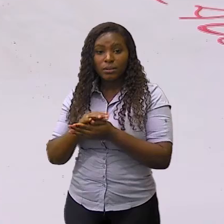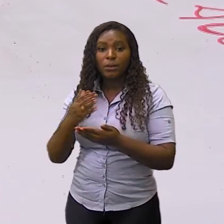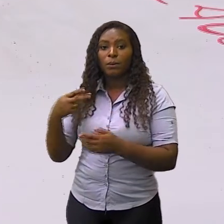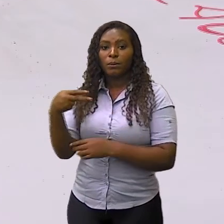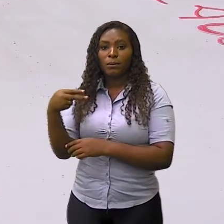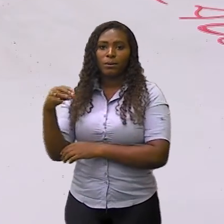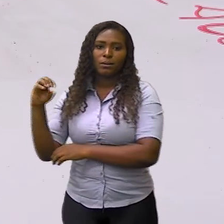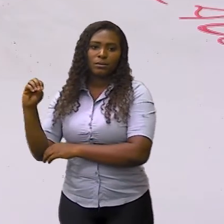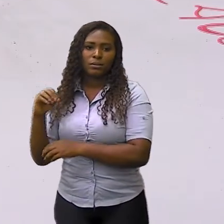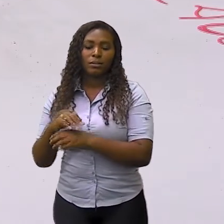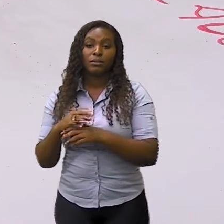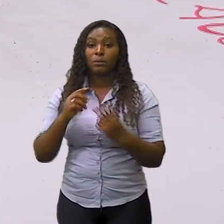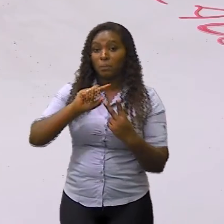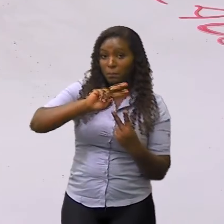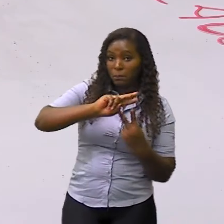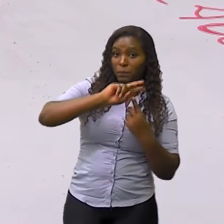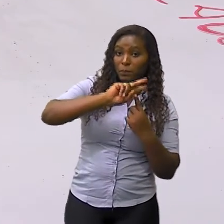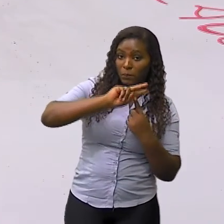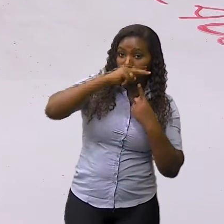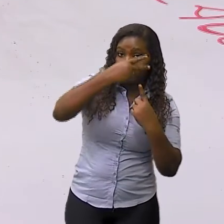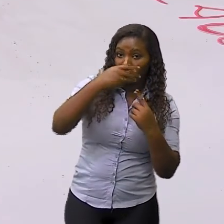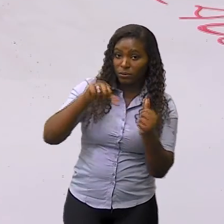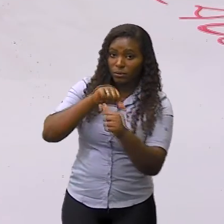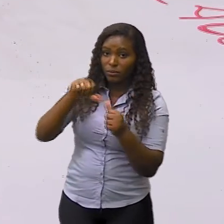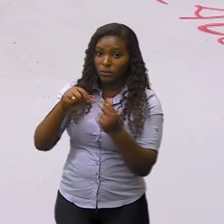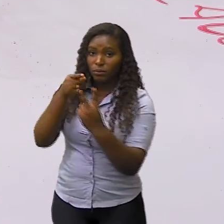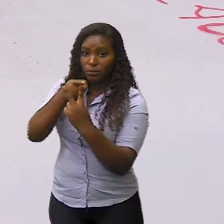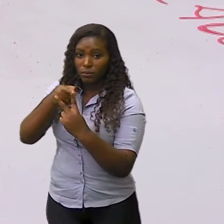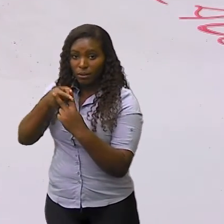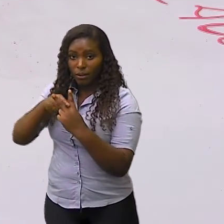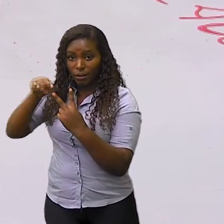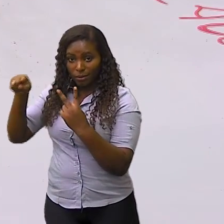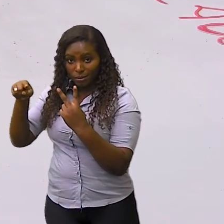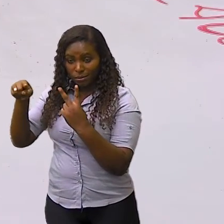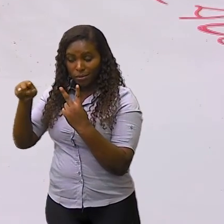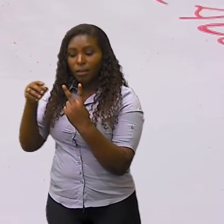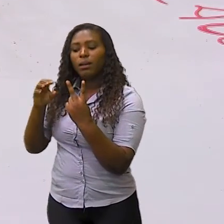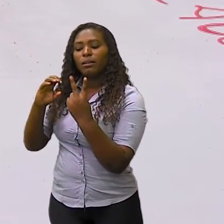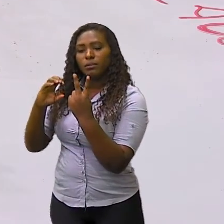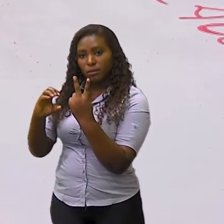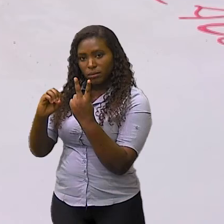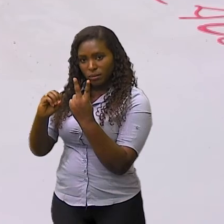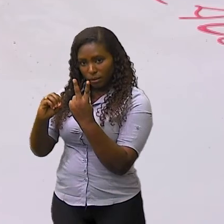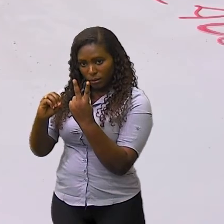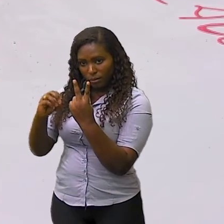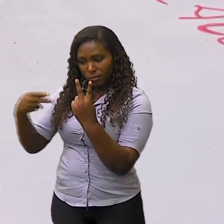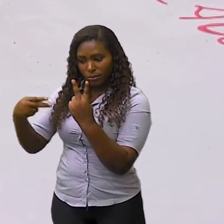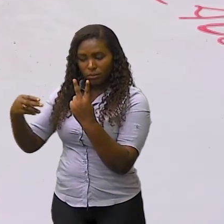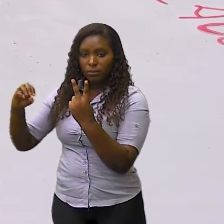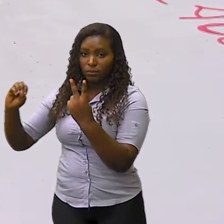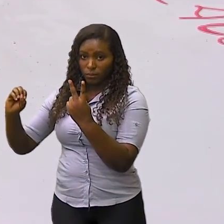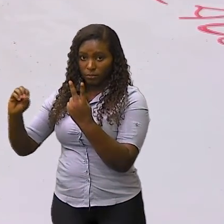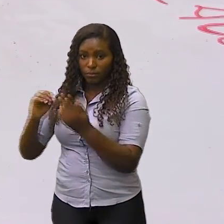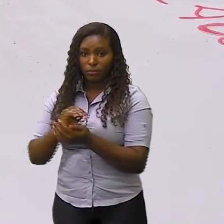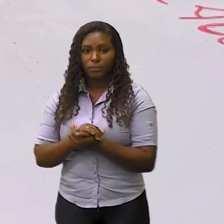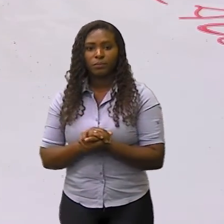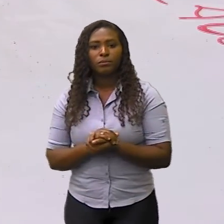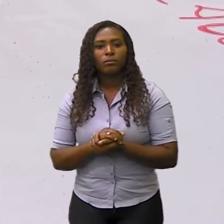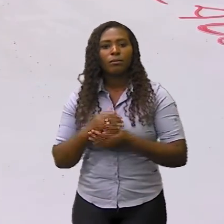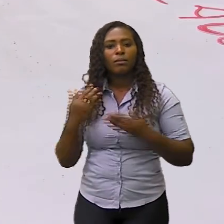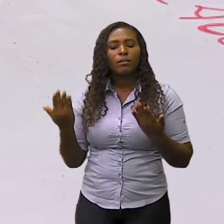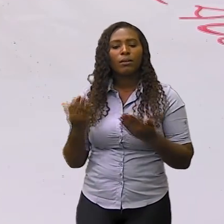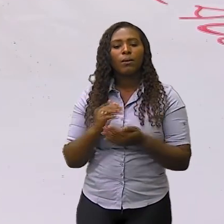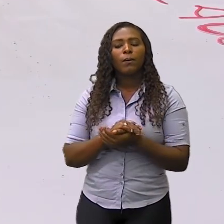X ao quadrado menos 14x mais 49. Agora, eu só tenho